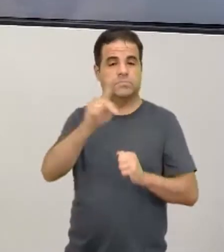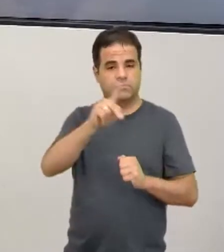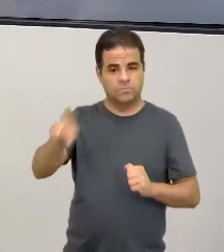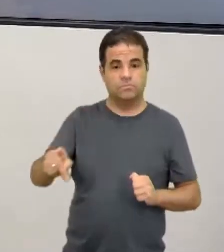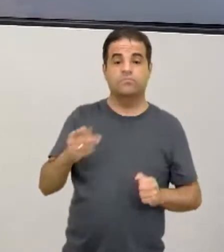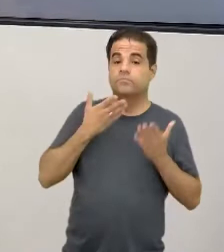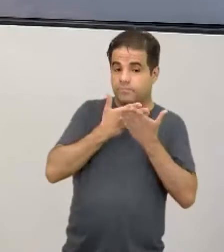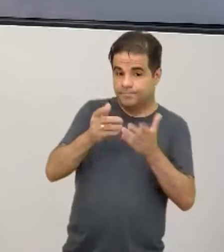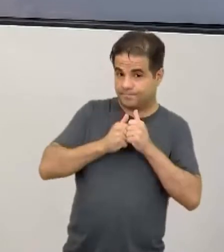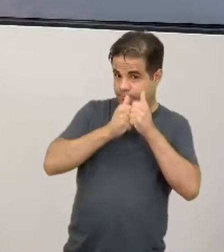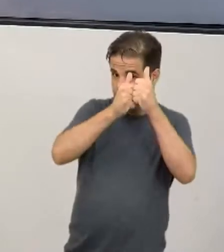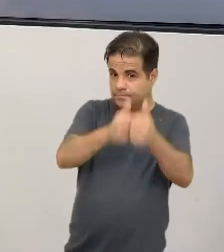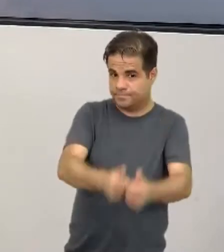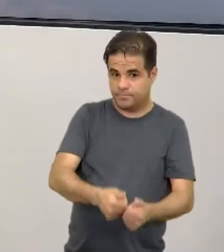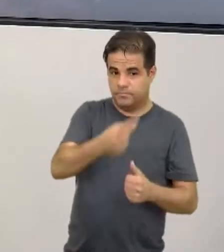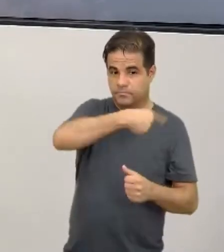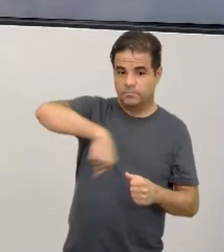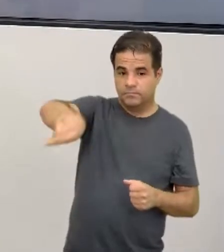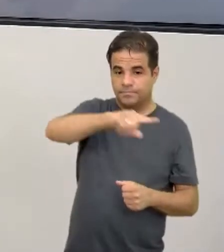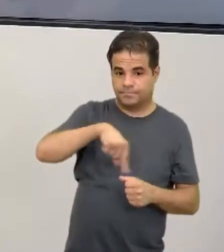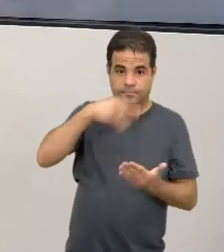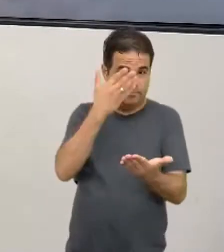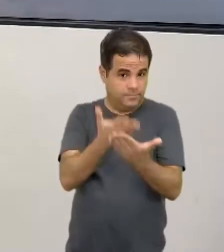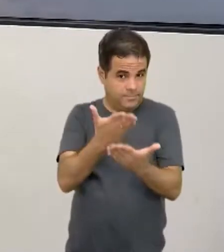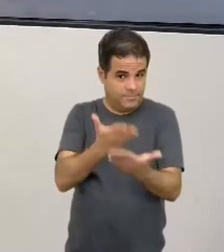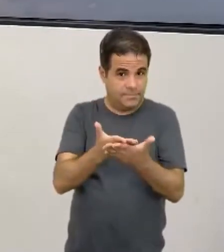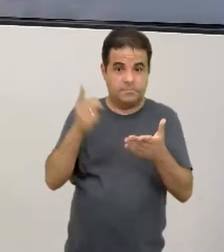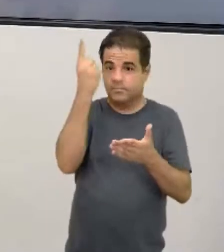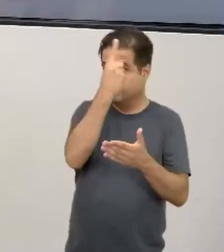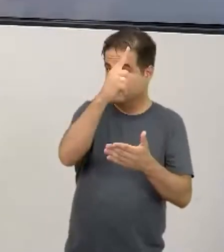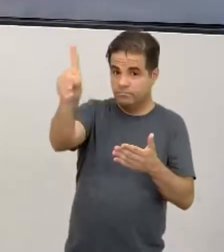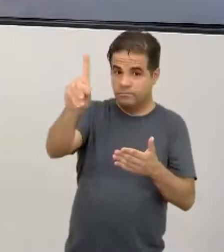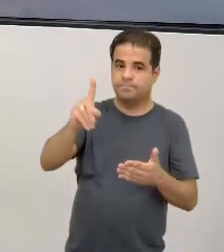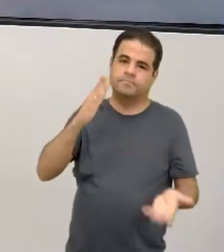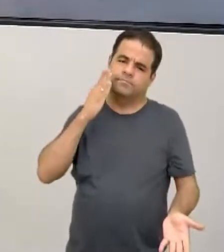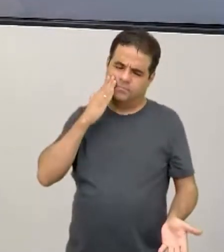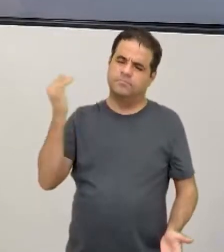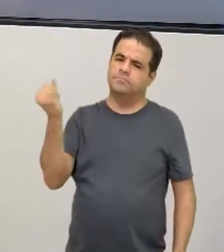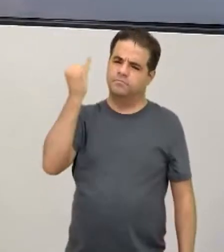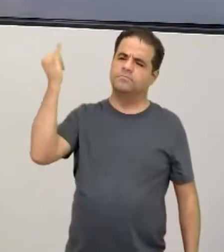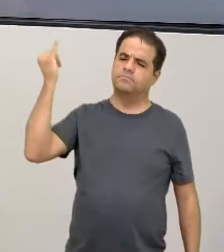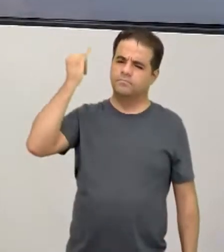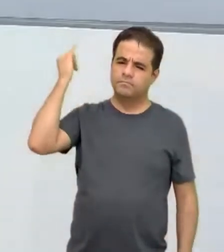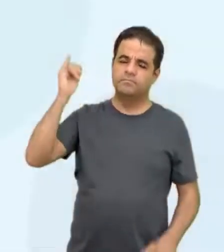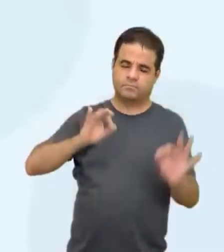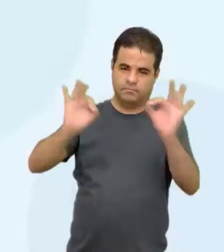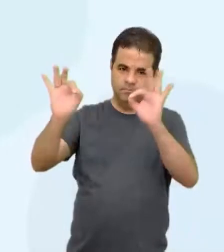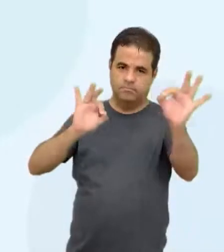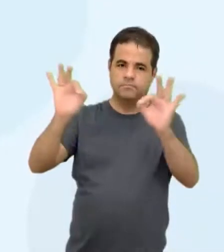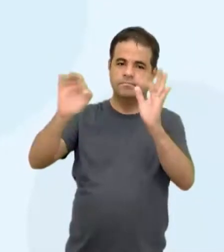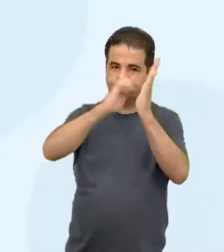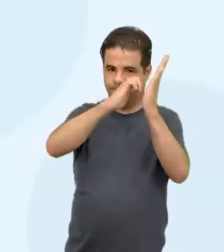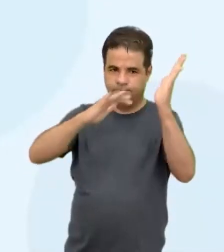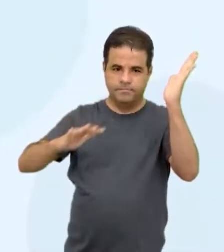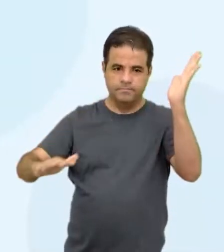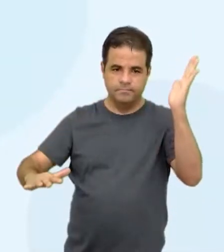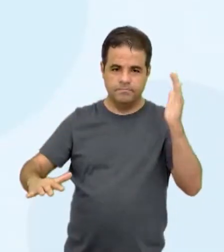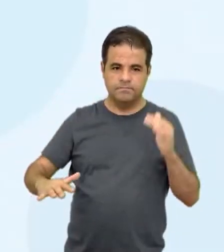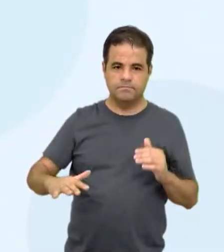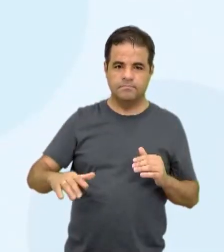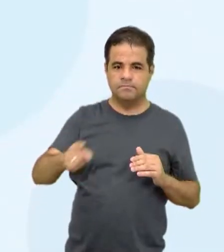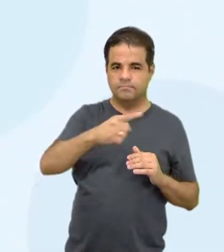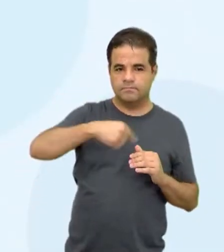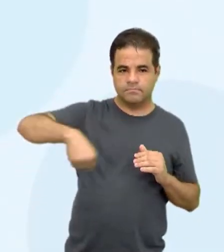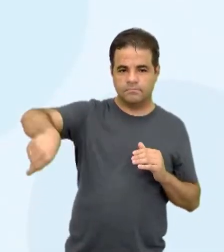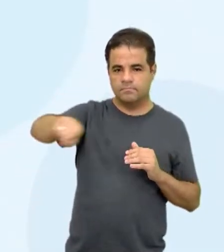que está aí acompanhando vocês na escola. E por último, não menos importante, né, Giba, a resolução das atividades. Isso,